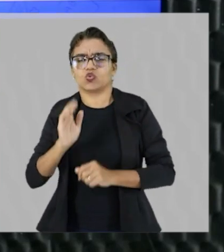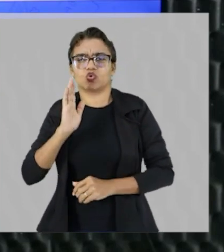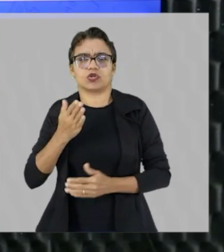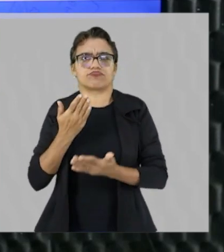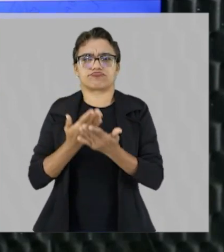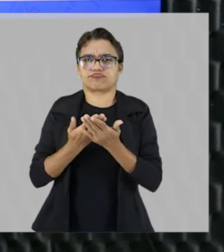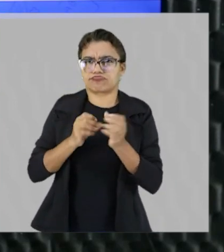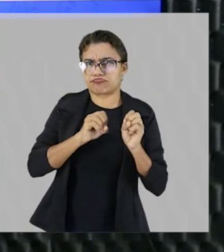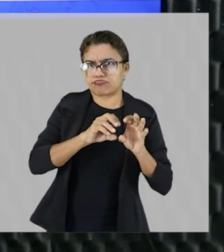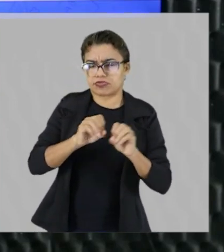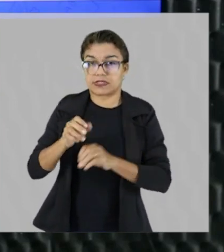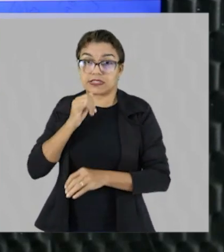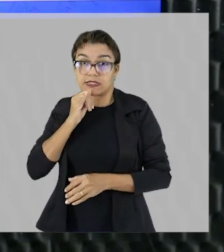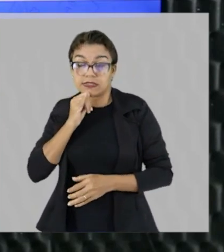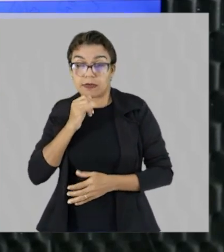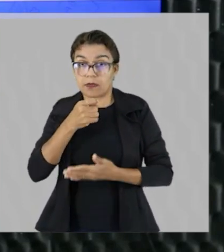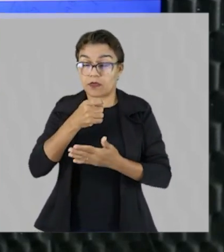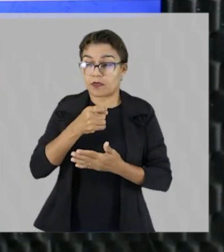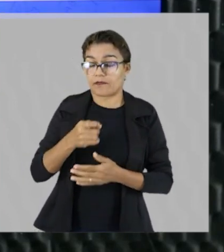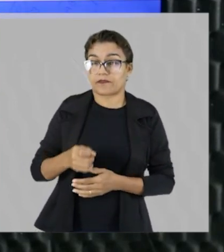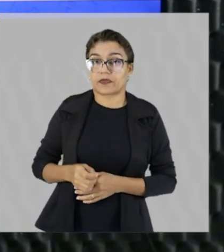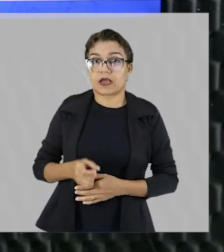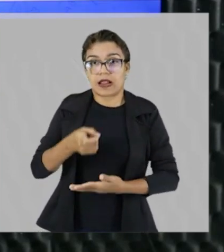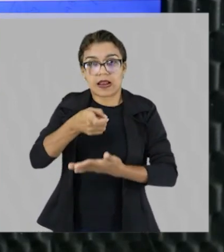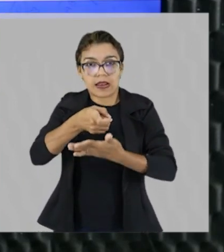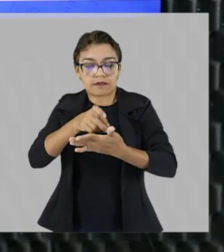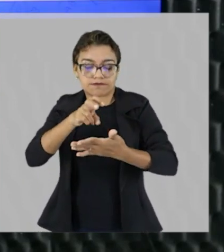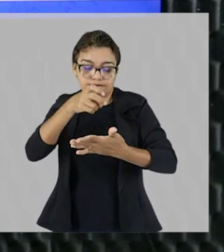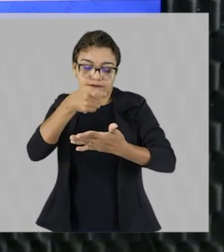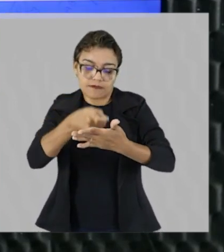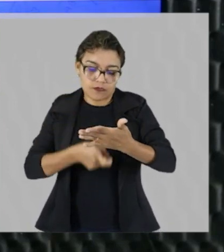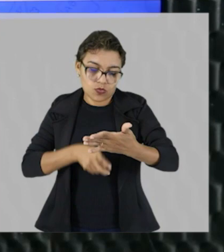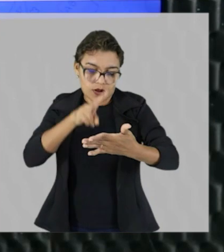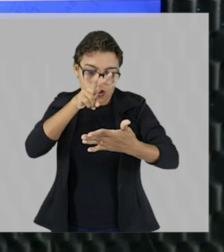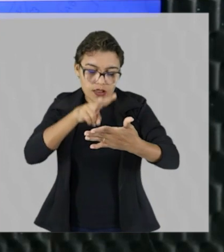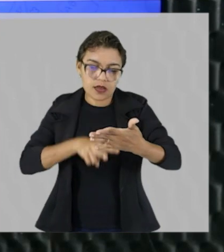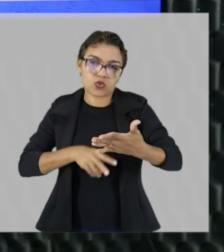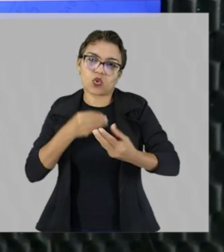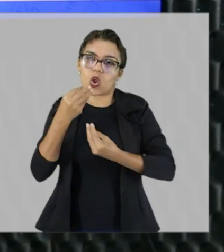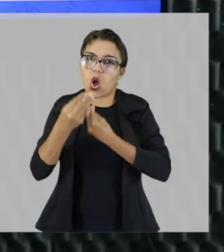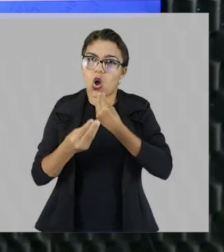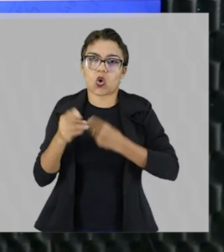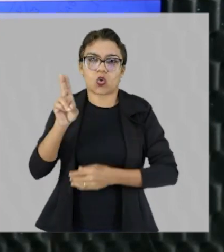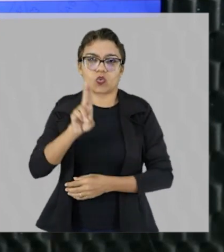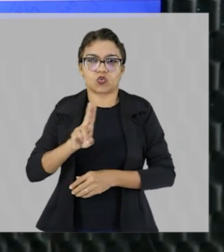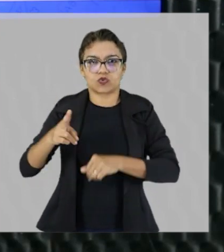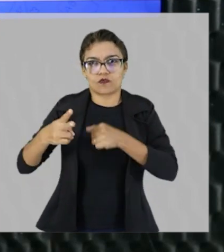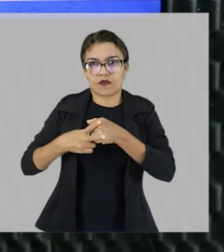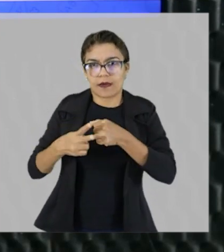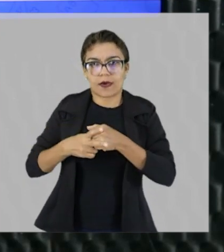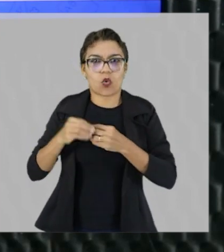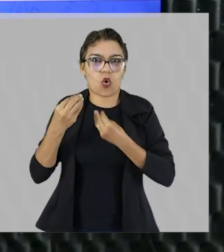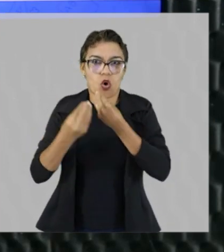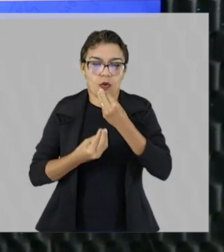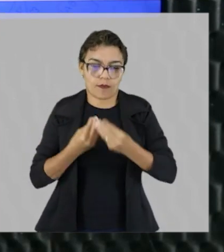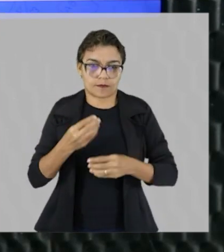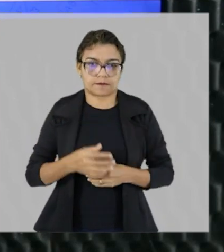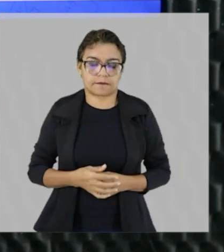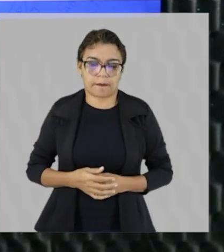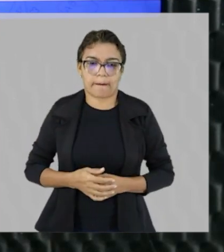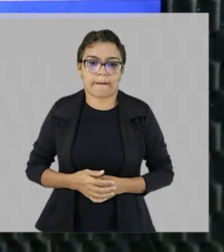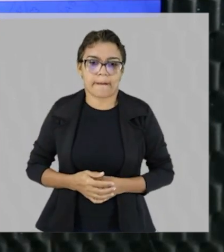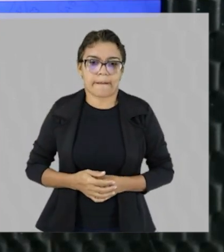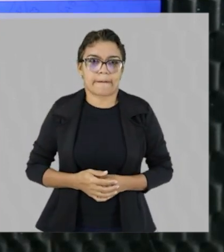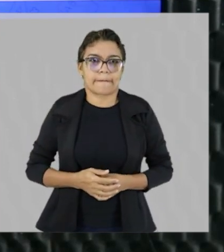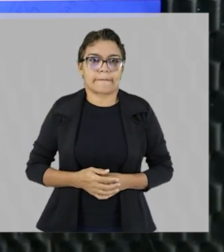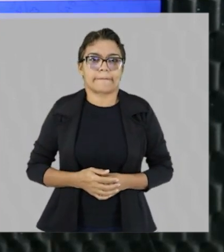leitura de informação verbal. Como que nós vamos fazer essa leitura de informação verbal, tá? Bem aqui eu coloquei,